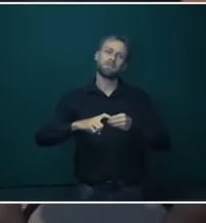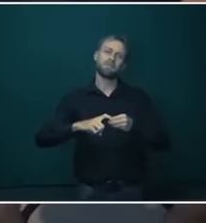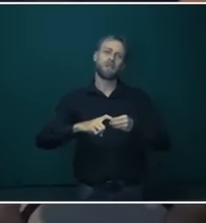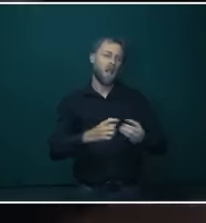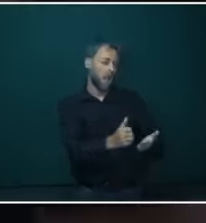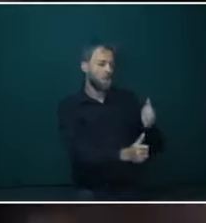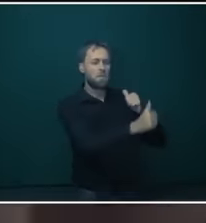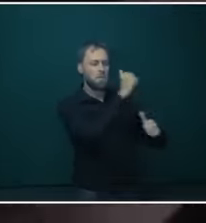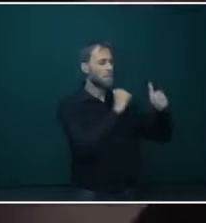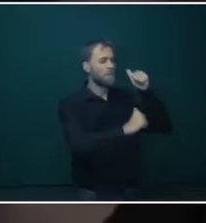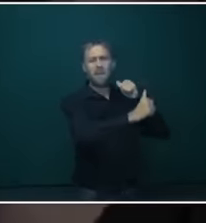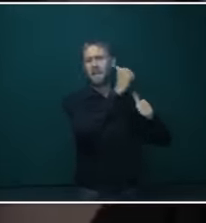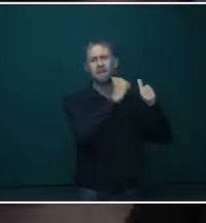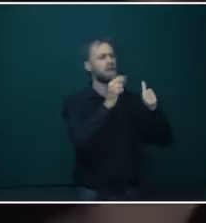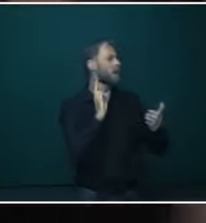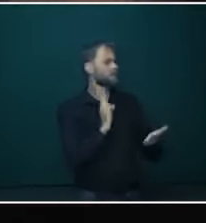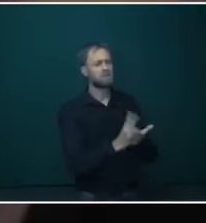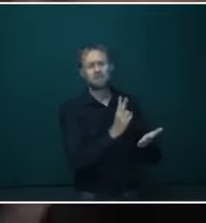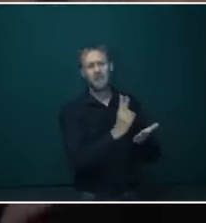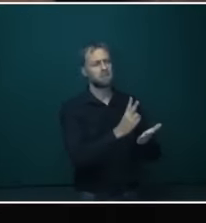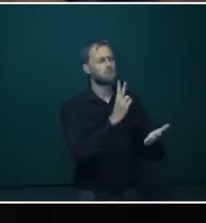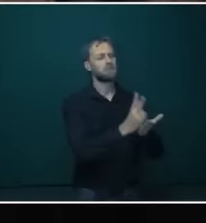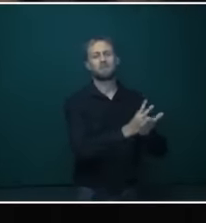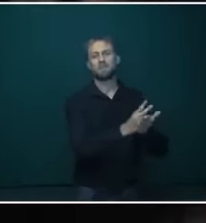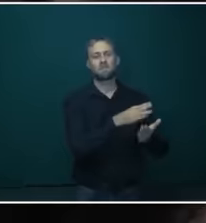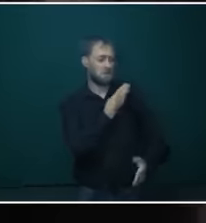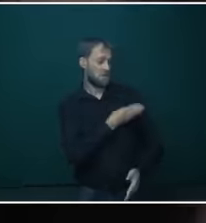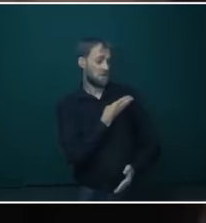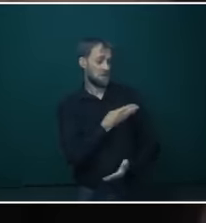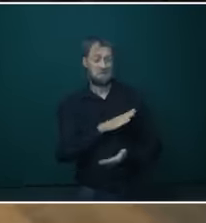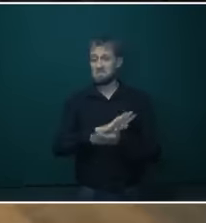De copo sempre cheio, coração vazio,